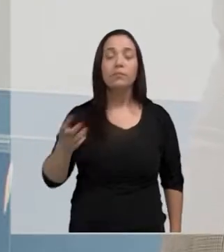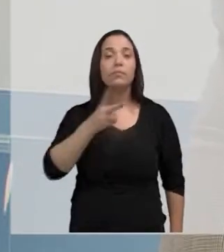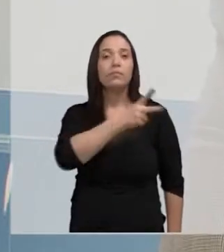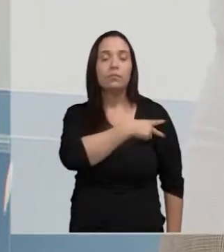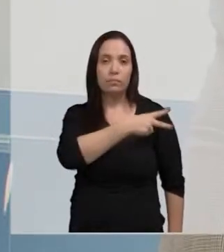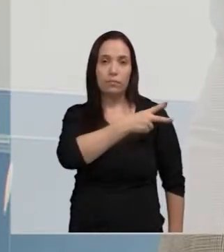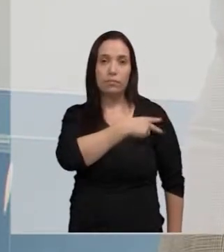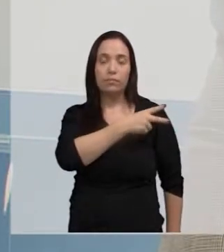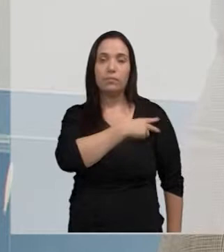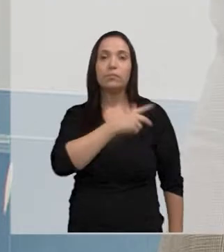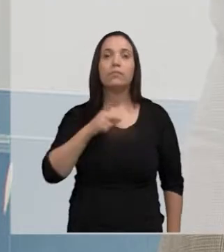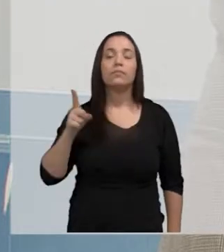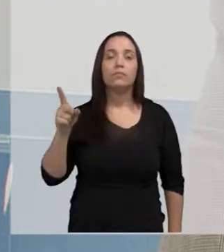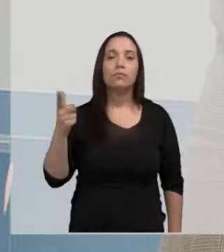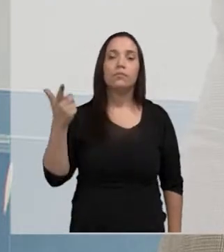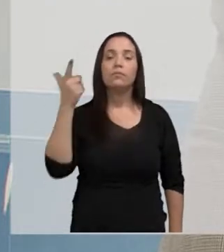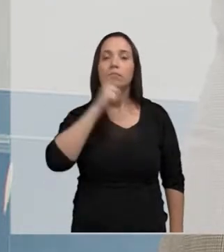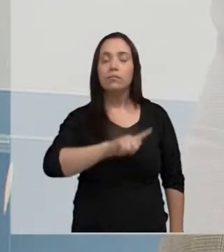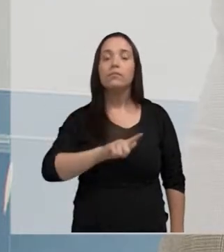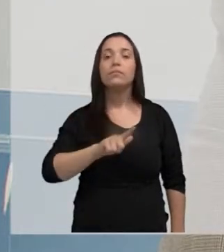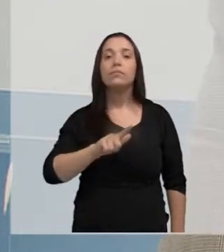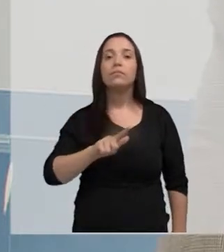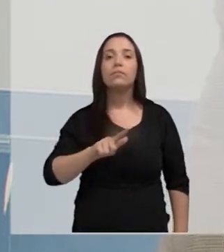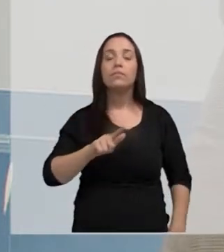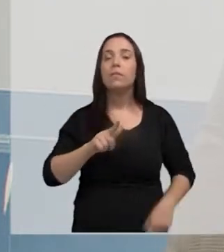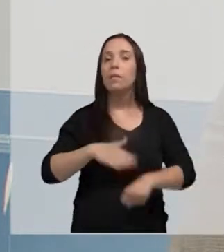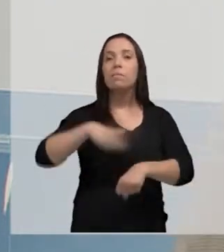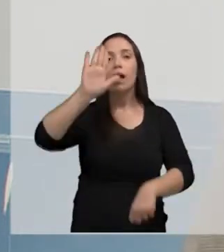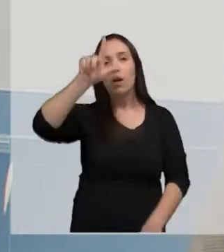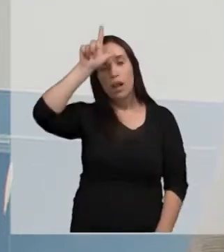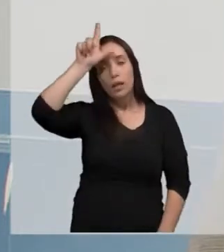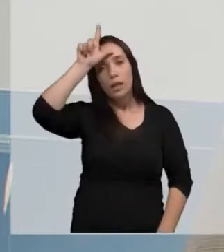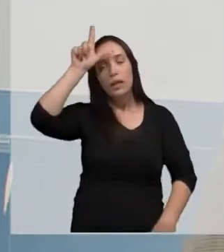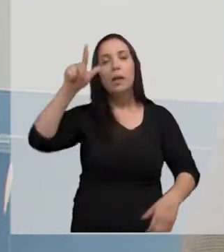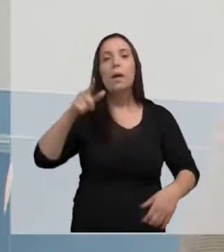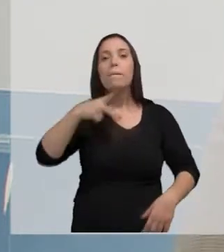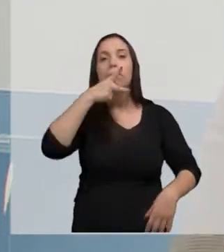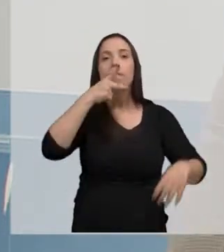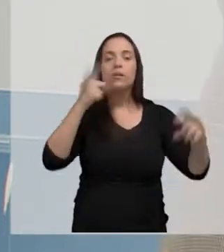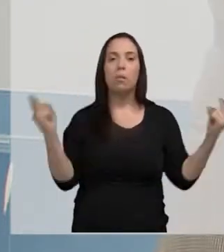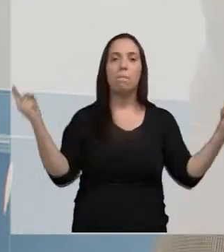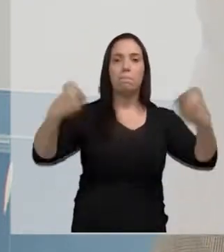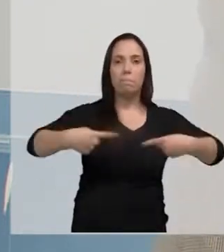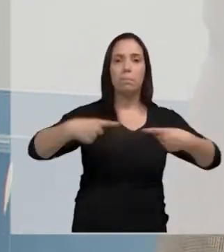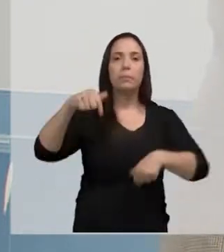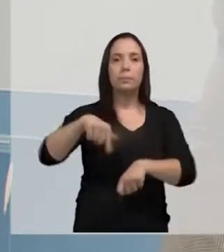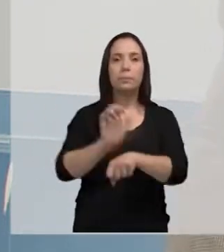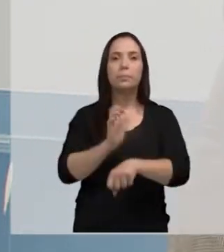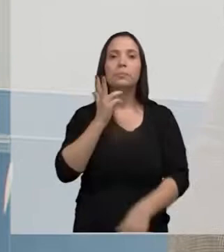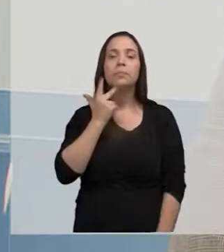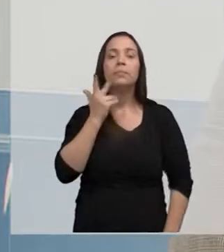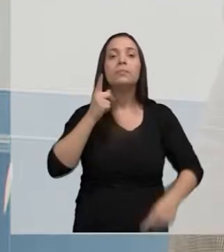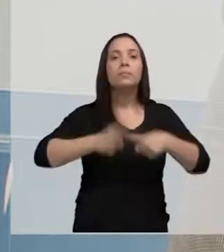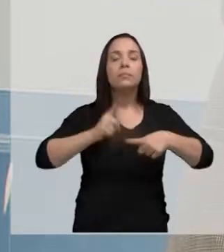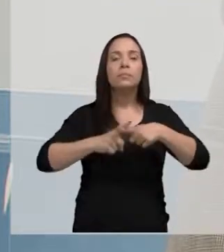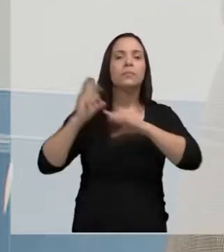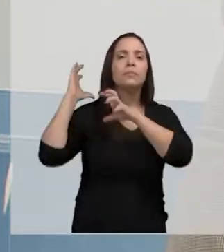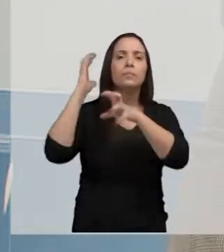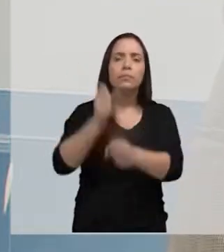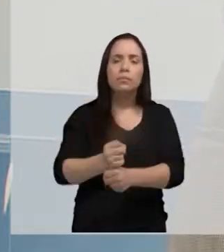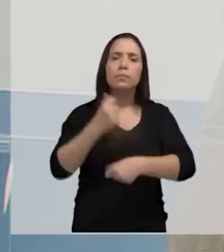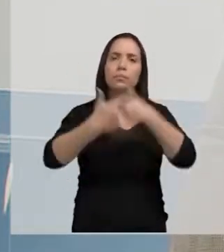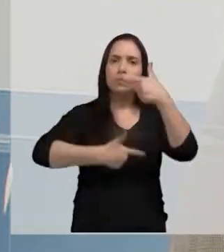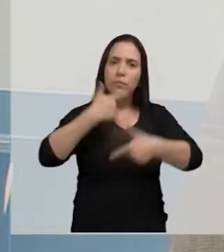se solidificou, se cristalizou como a maior liderança de oposição do Estado hoje. Sem dúvida. Pelo seu trabalho e